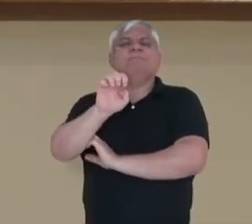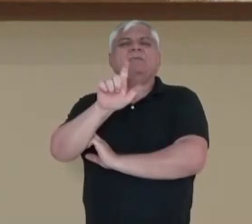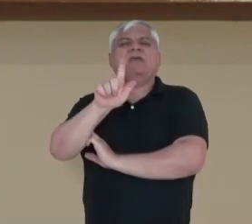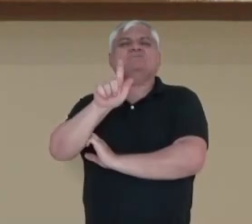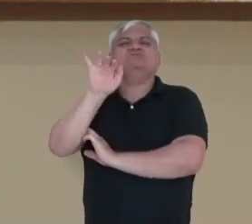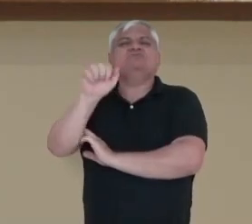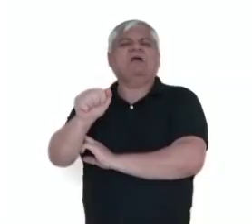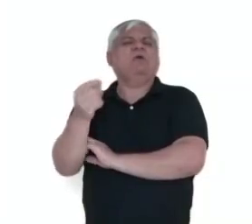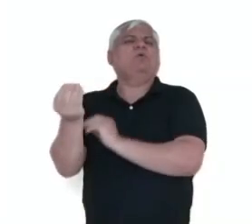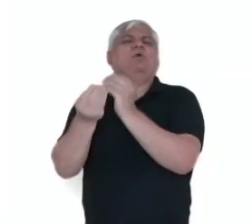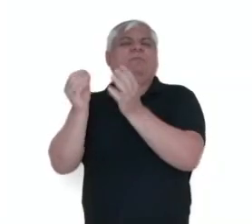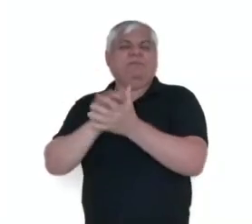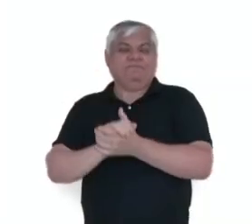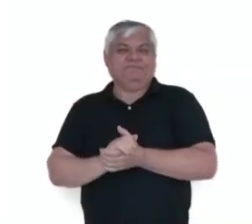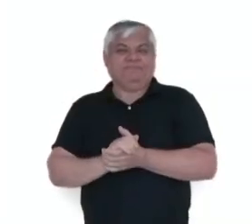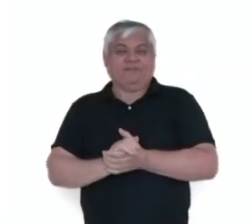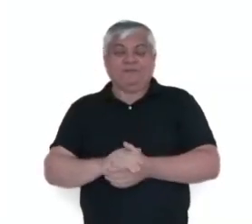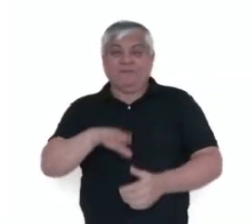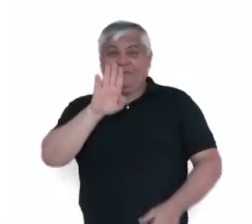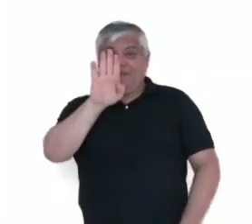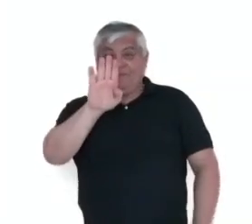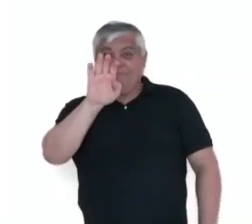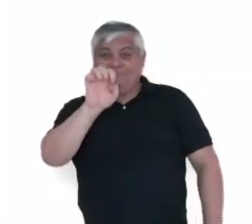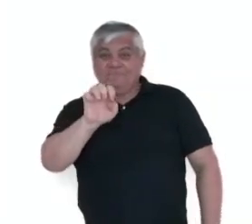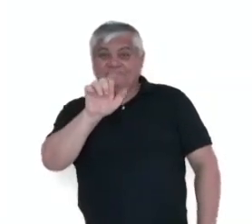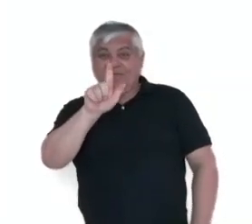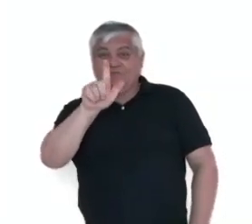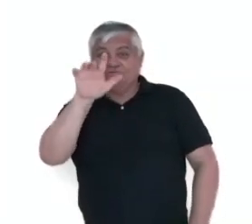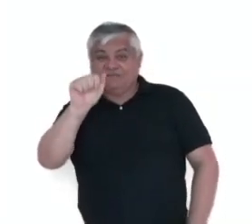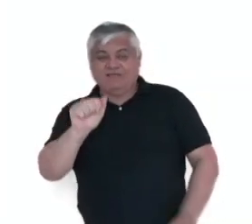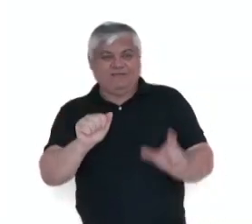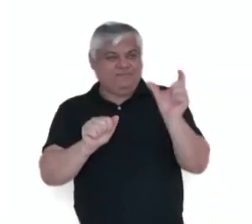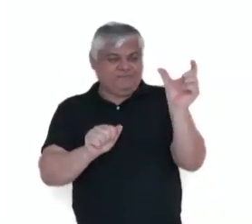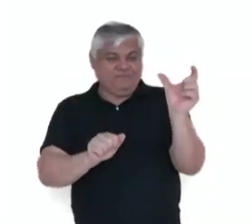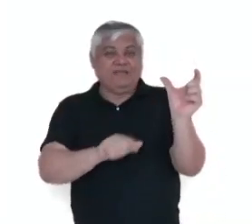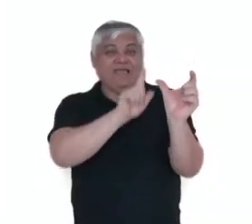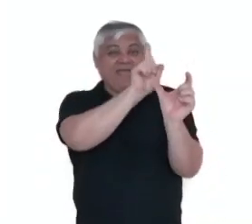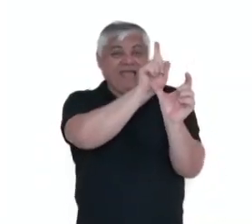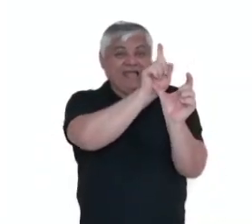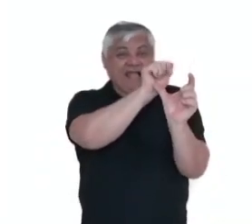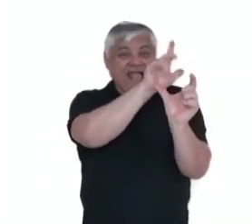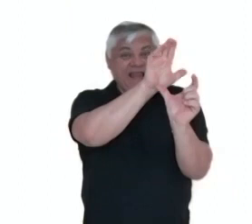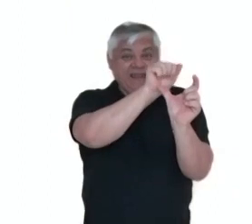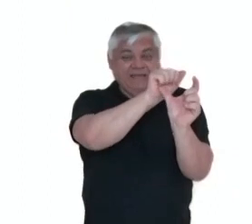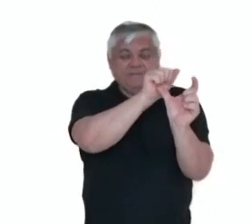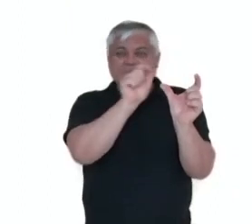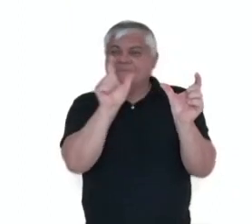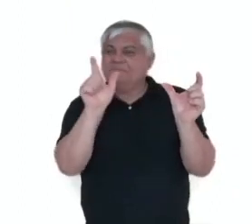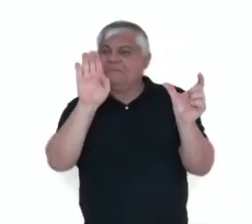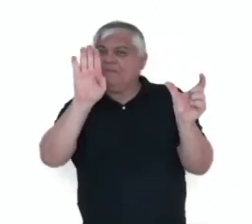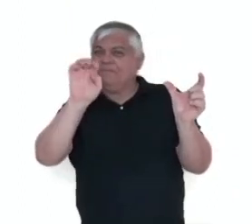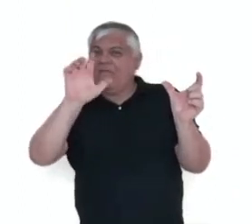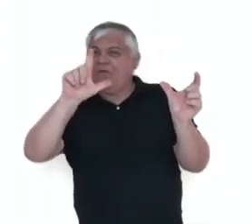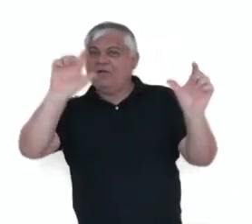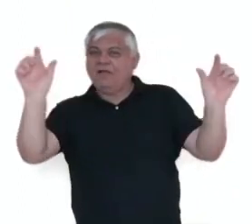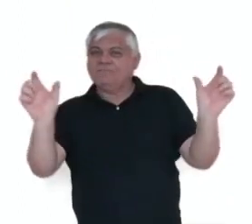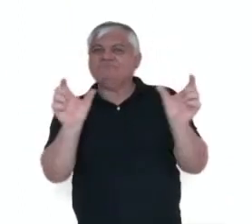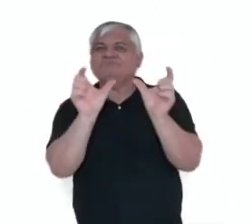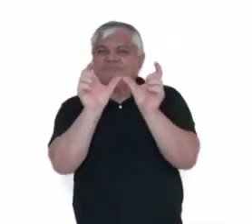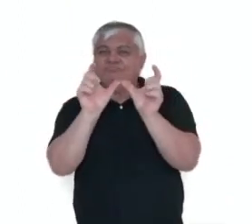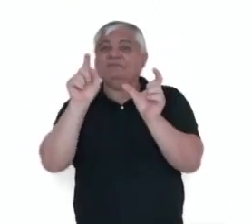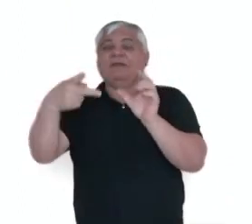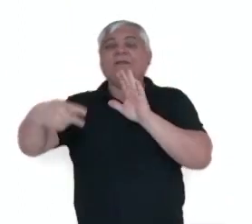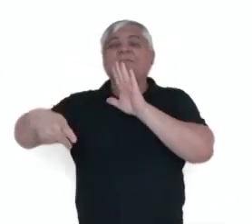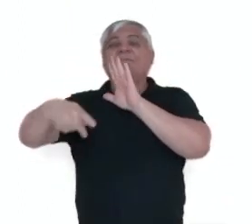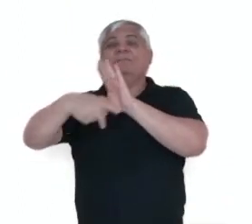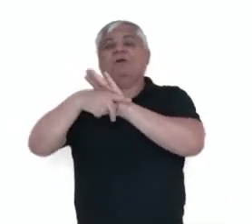E o nome Bélgica ele é derivado de Gália Belga, uma província romana na parte setentrional